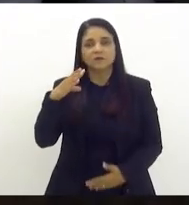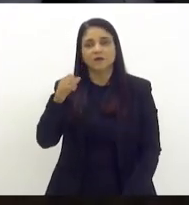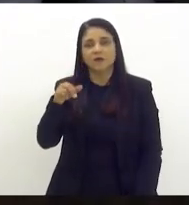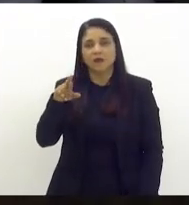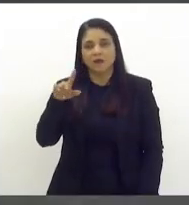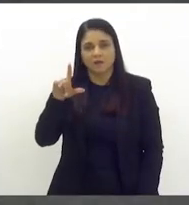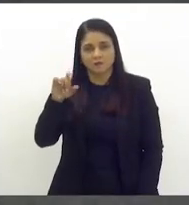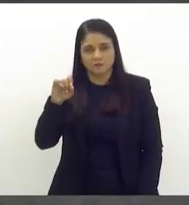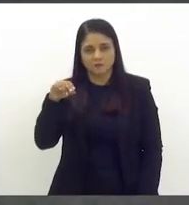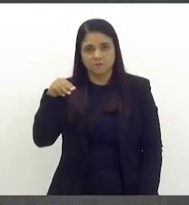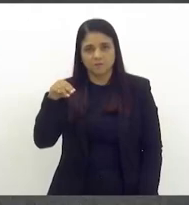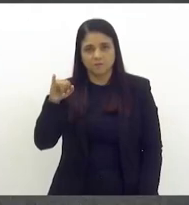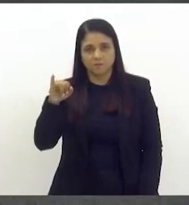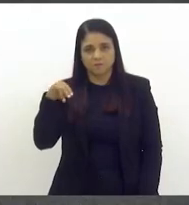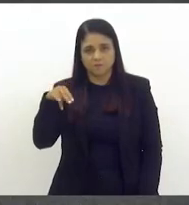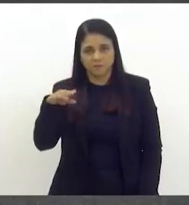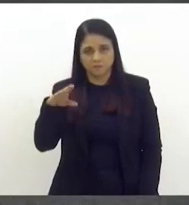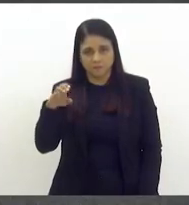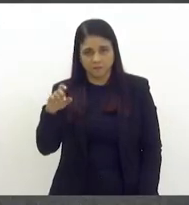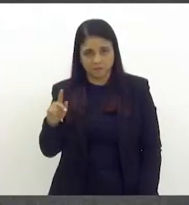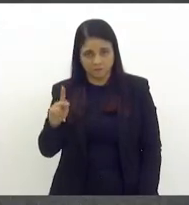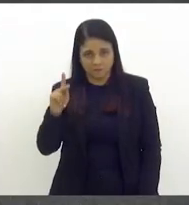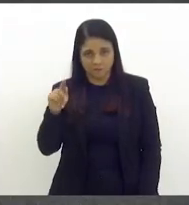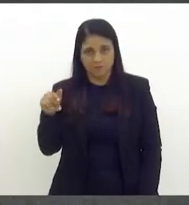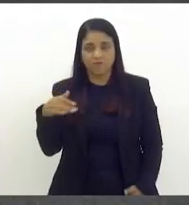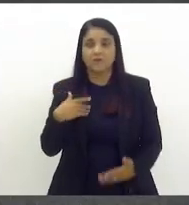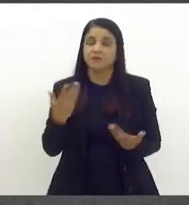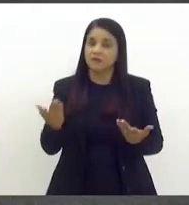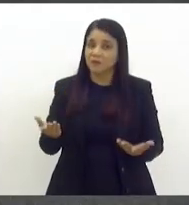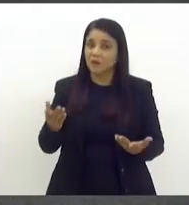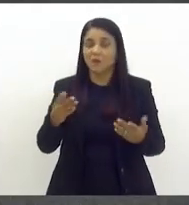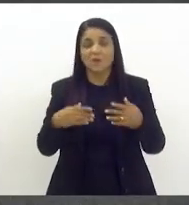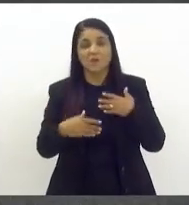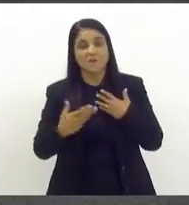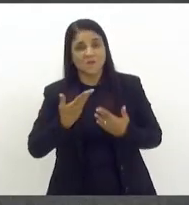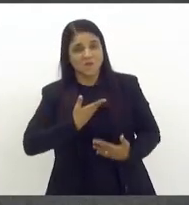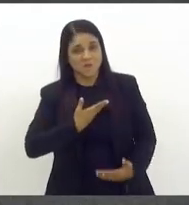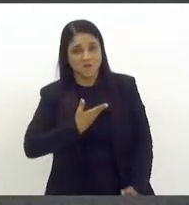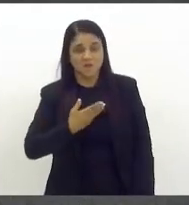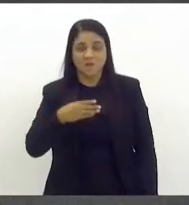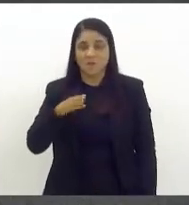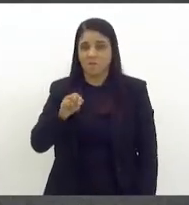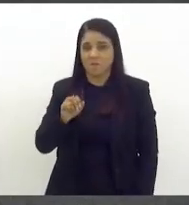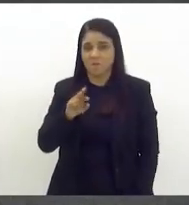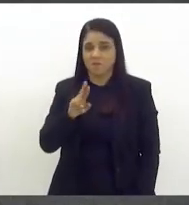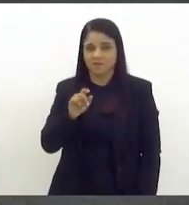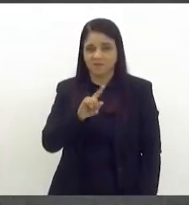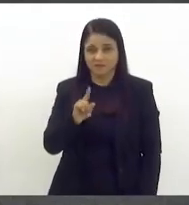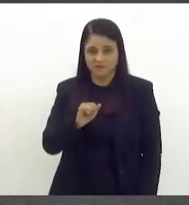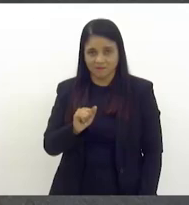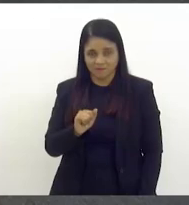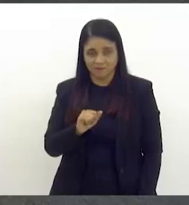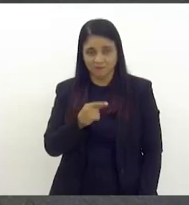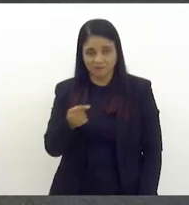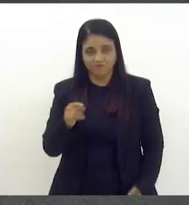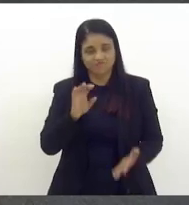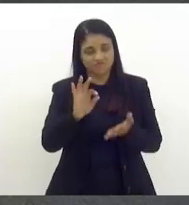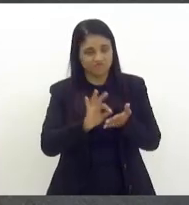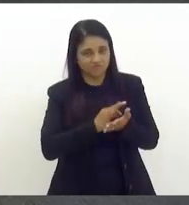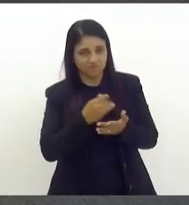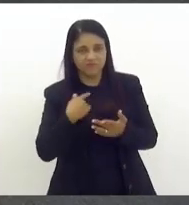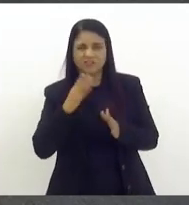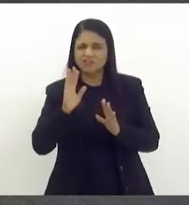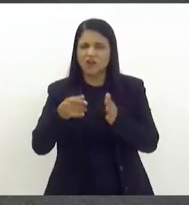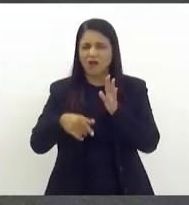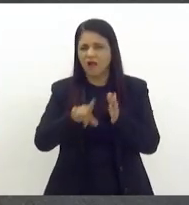mim camarada Presidente brasão eu queria me inscrever aqui eu já tinha discutido